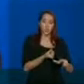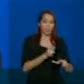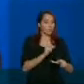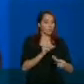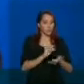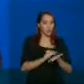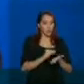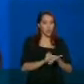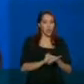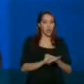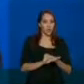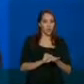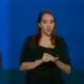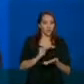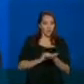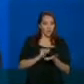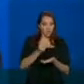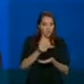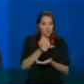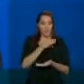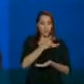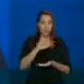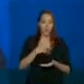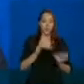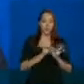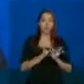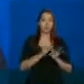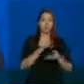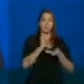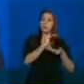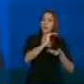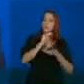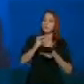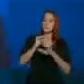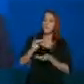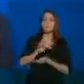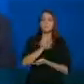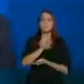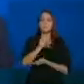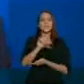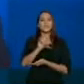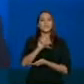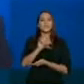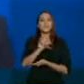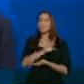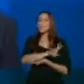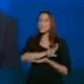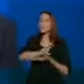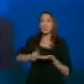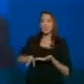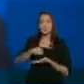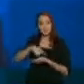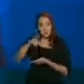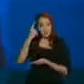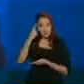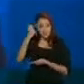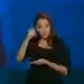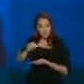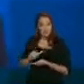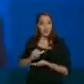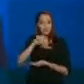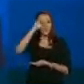não faltaram não vai faltar dinheiro para saúde nós estamos mandando centenas de bilhões para os senhores avaliarem o